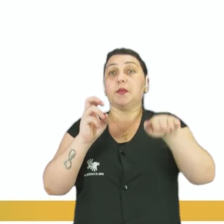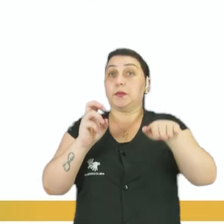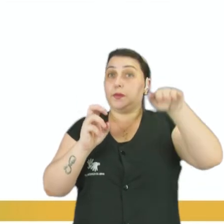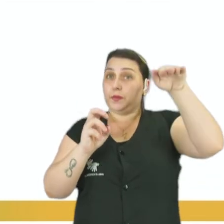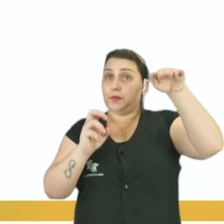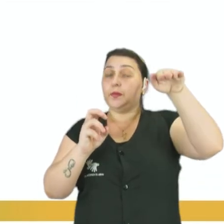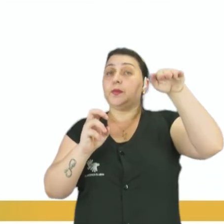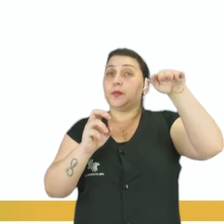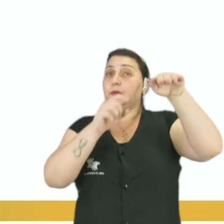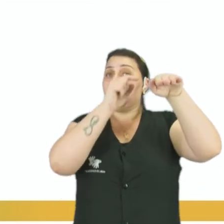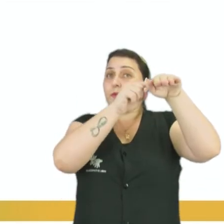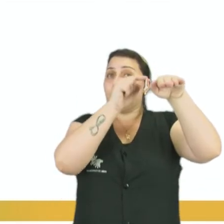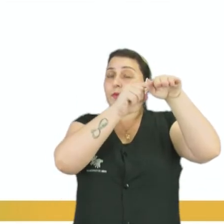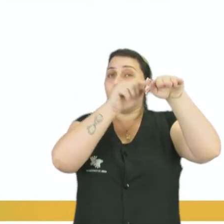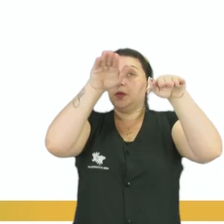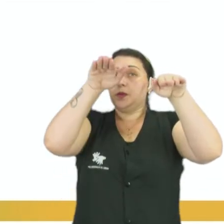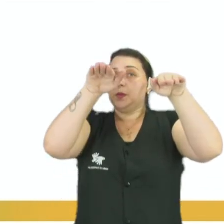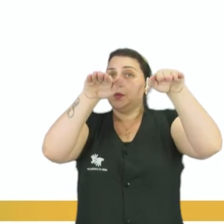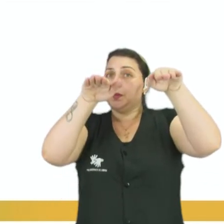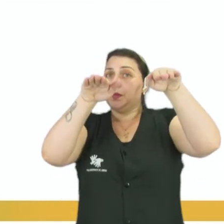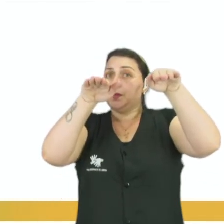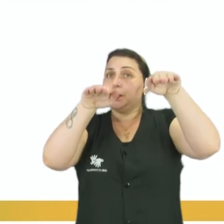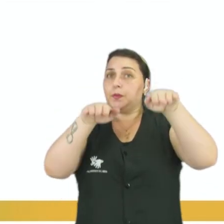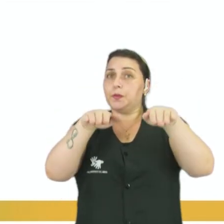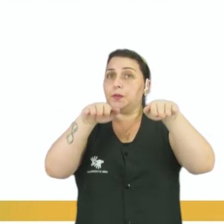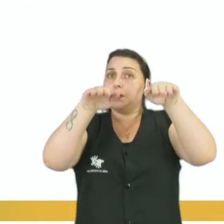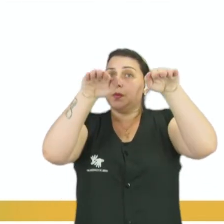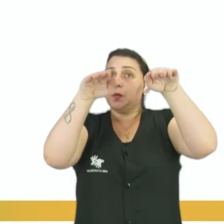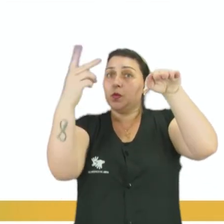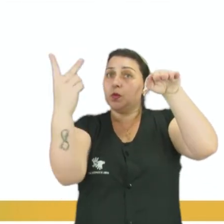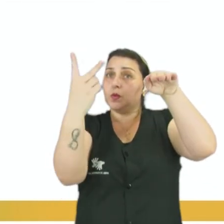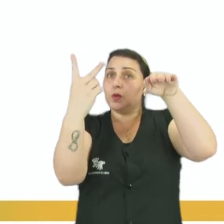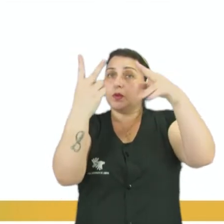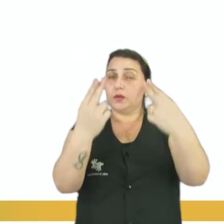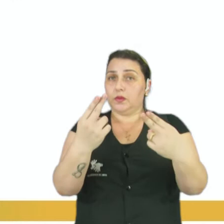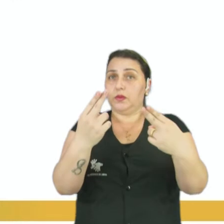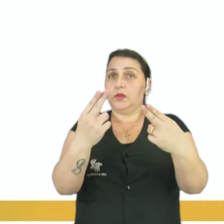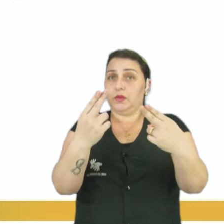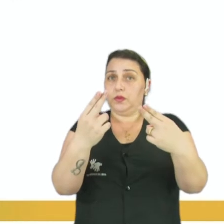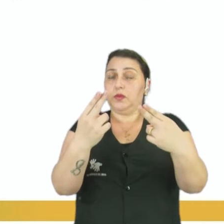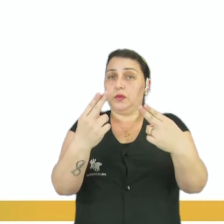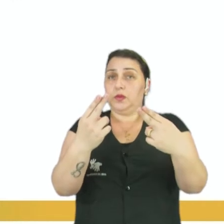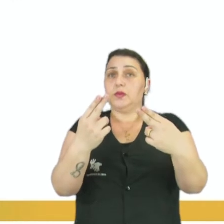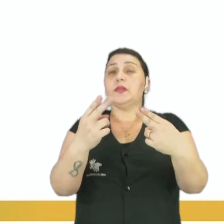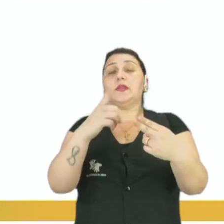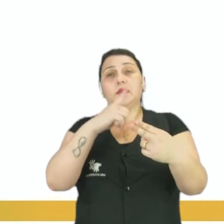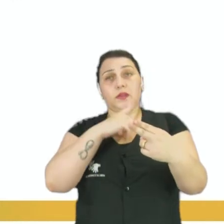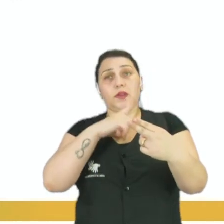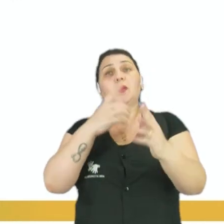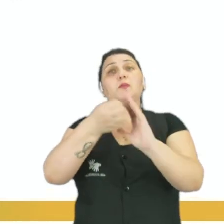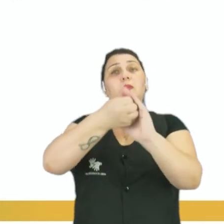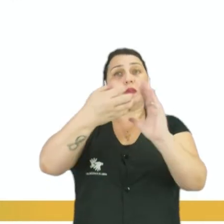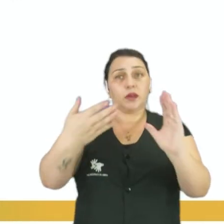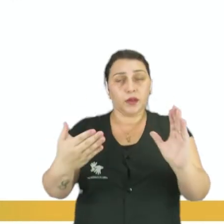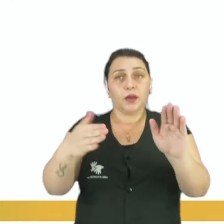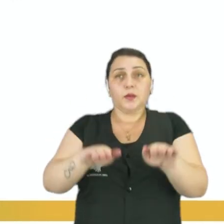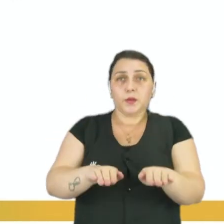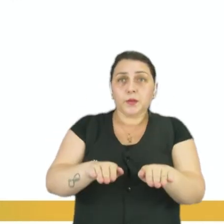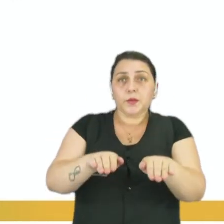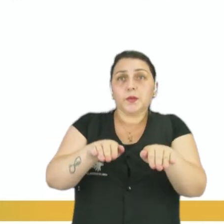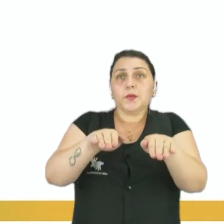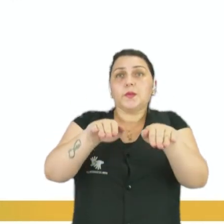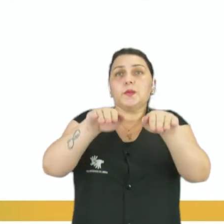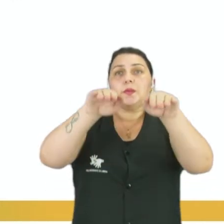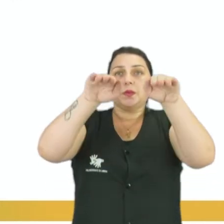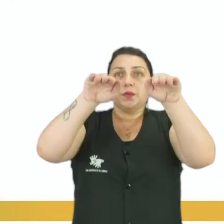crescente de um lado e Crescente de um outro então isso nos diz ou tem como característica que ela